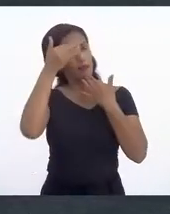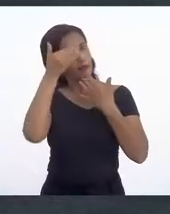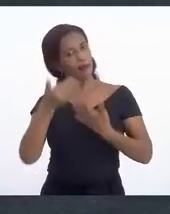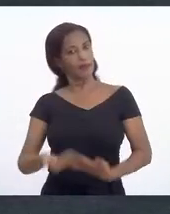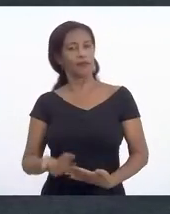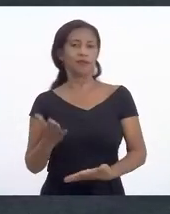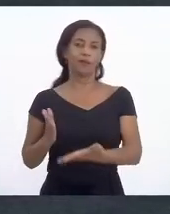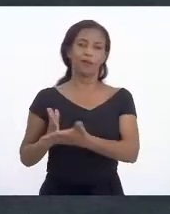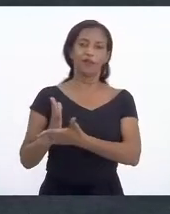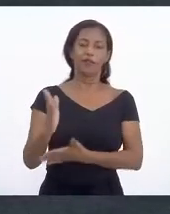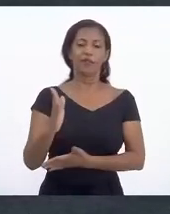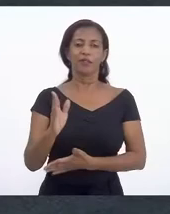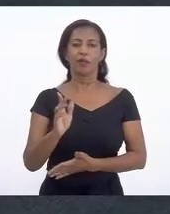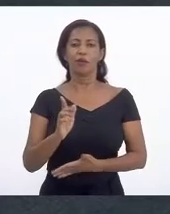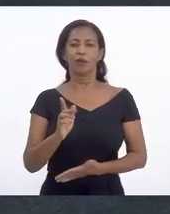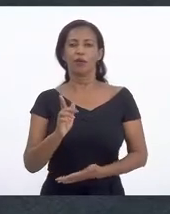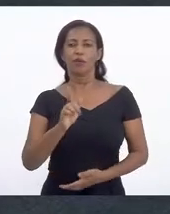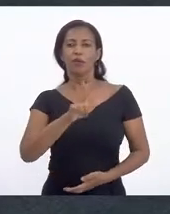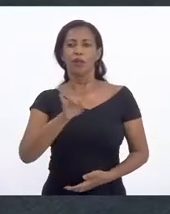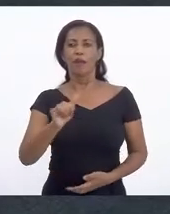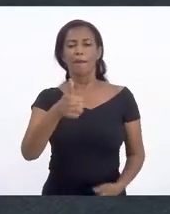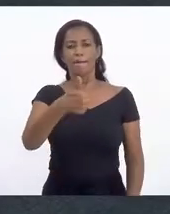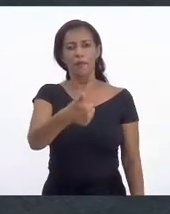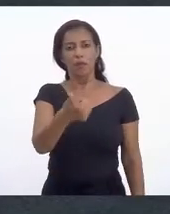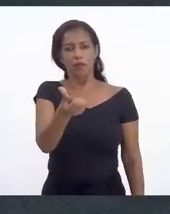agradecendo a aprovação do projeto de lei